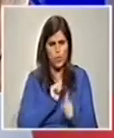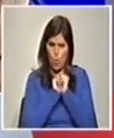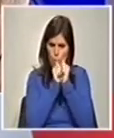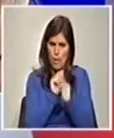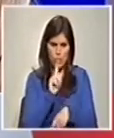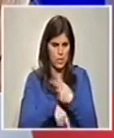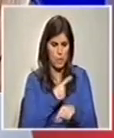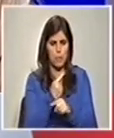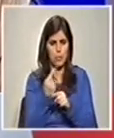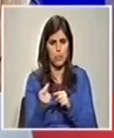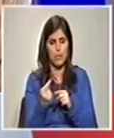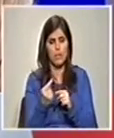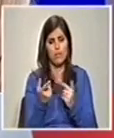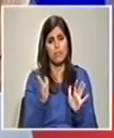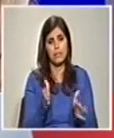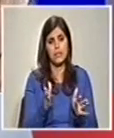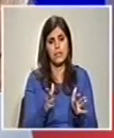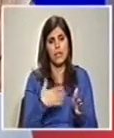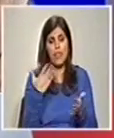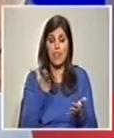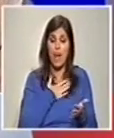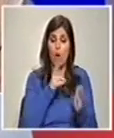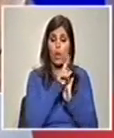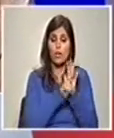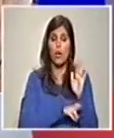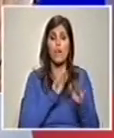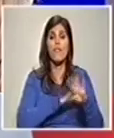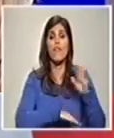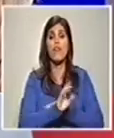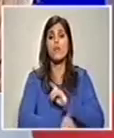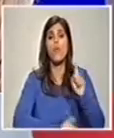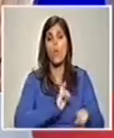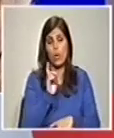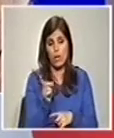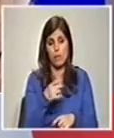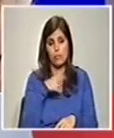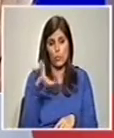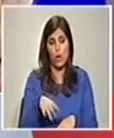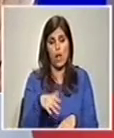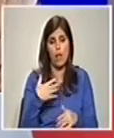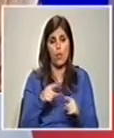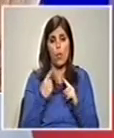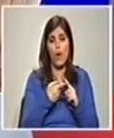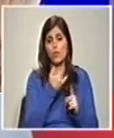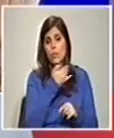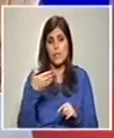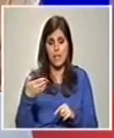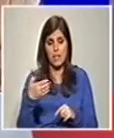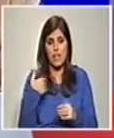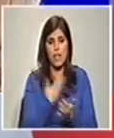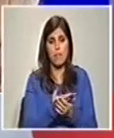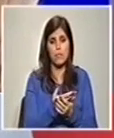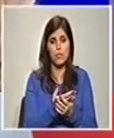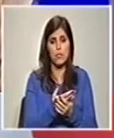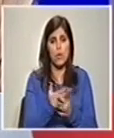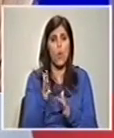sempre, até porque eles têm que sempre dar um relatório daquilo que fazem com o software que é doado. Em Portugal, posso lhe dizer que desde 2007 já doámos o equivalente a cerca de